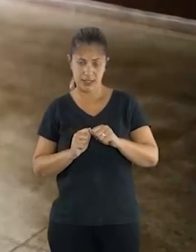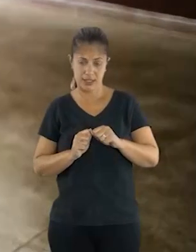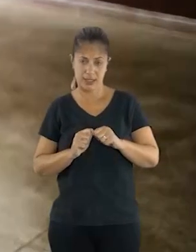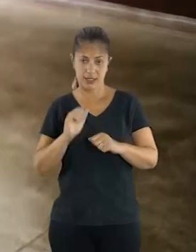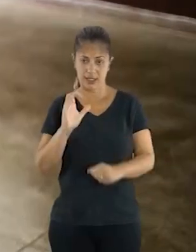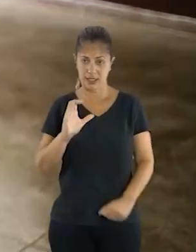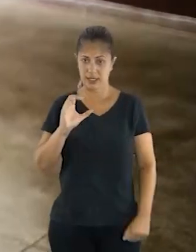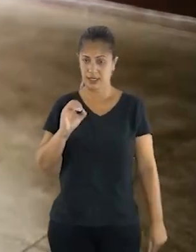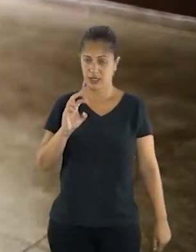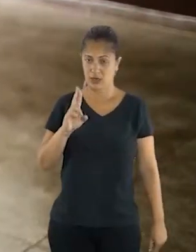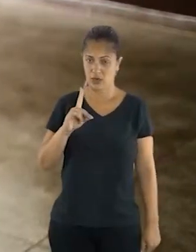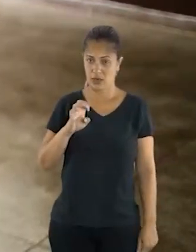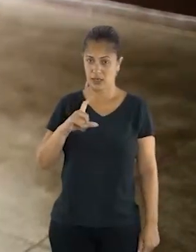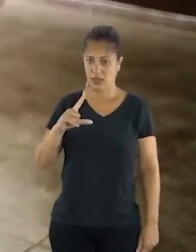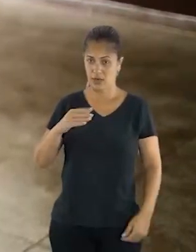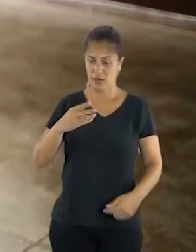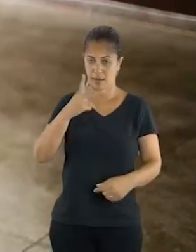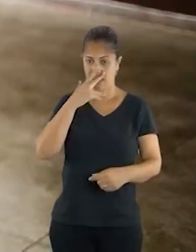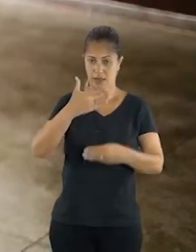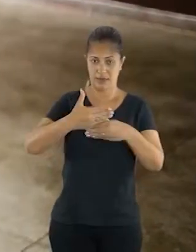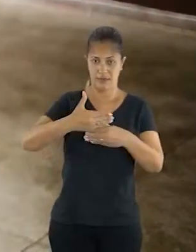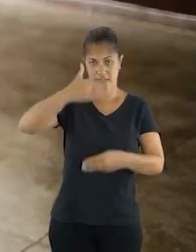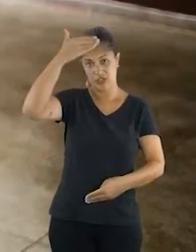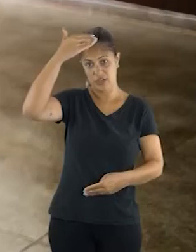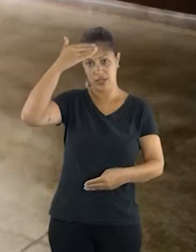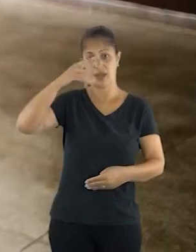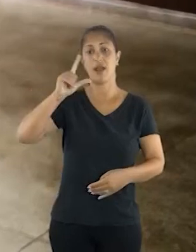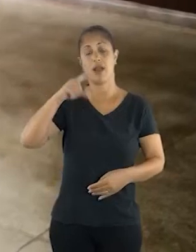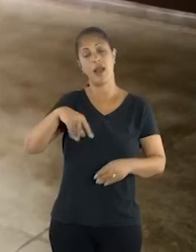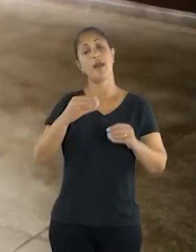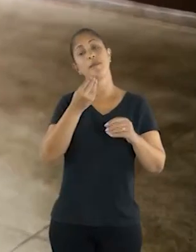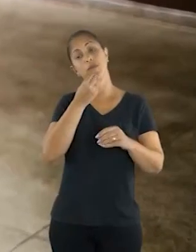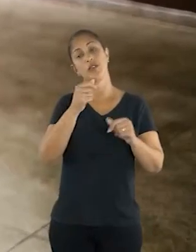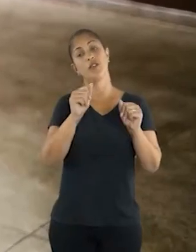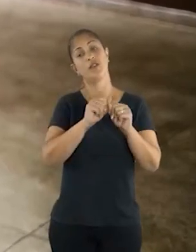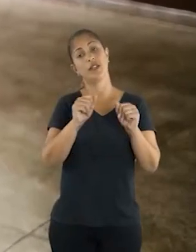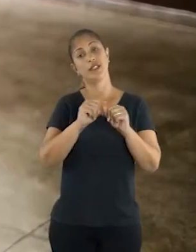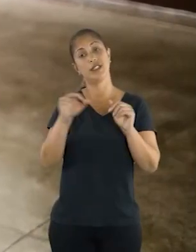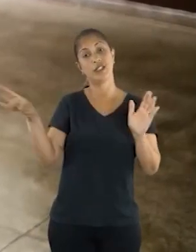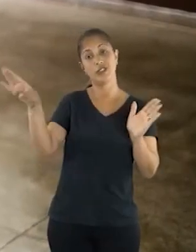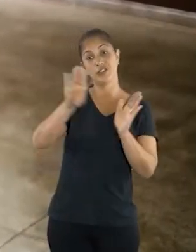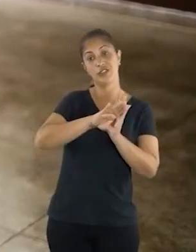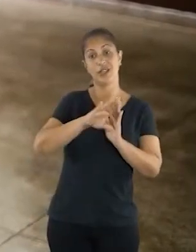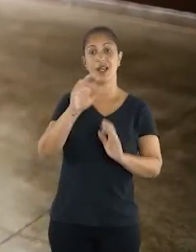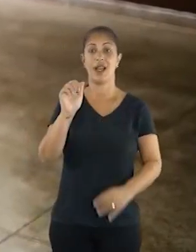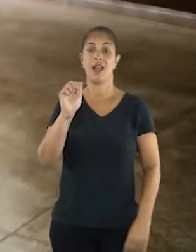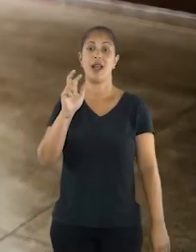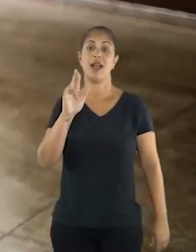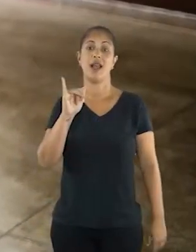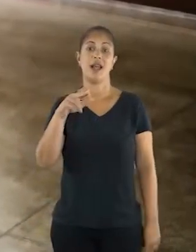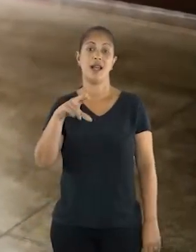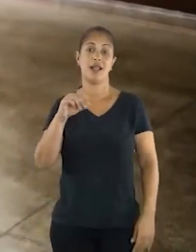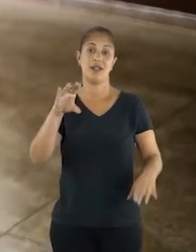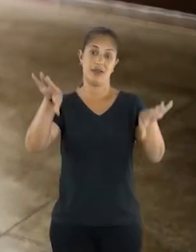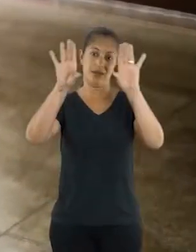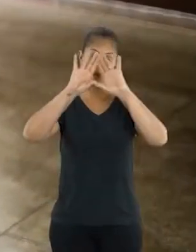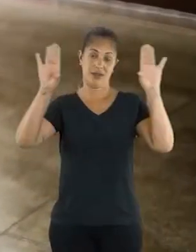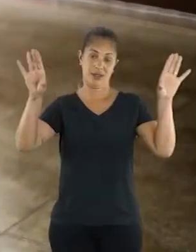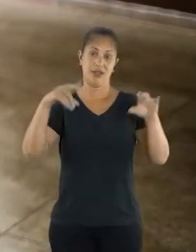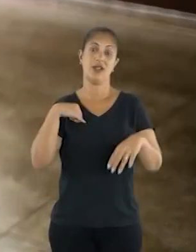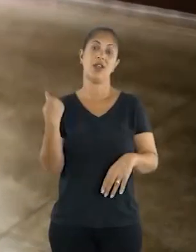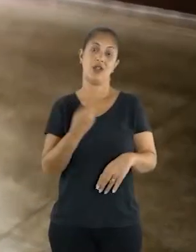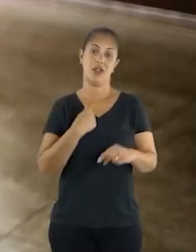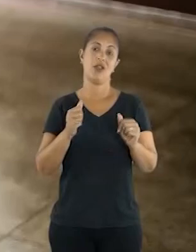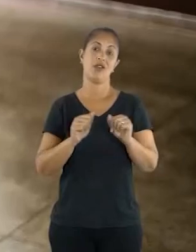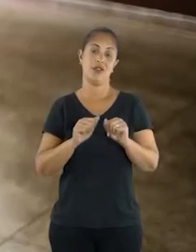um cordel vertical? Aí Guilherme falou, a gente podia fazer a chegada de Ariano no céu. E foi o que a